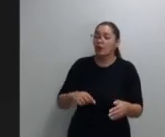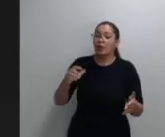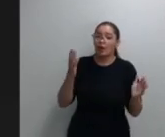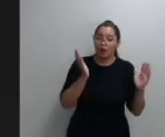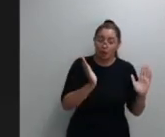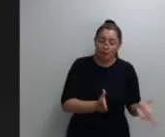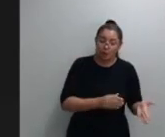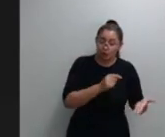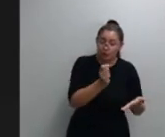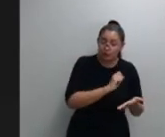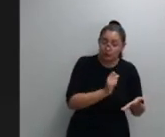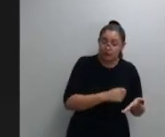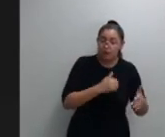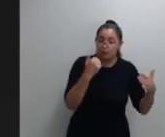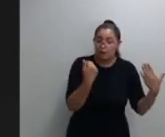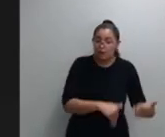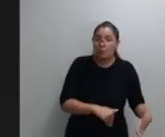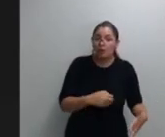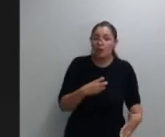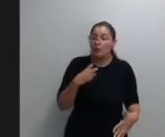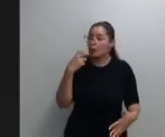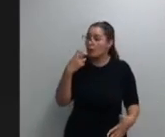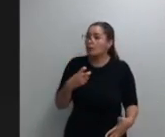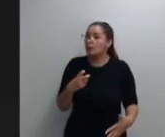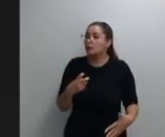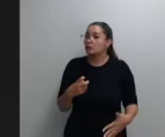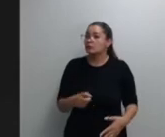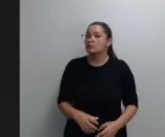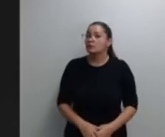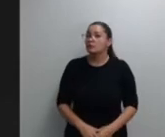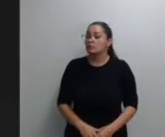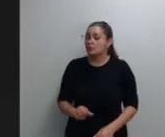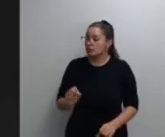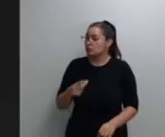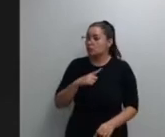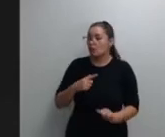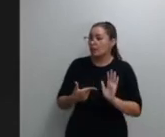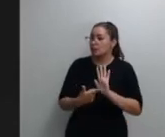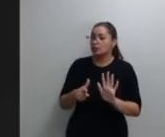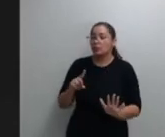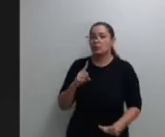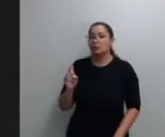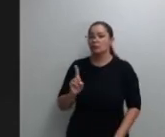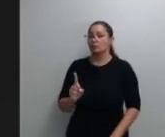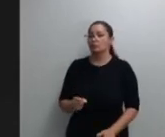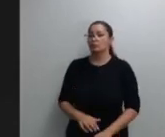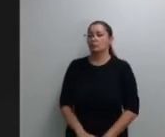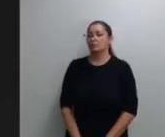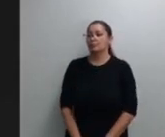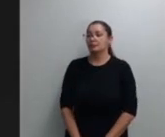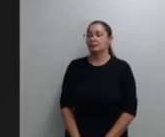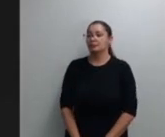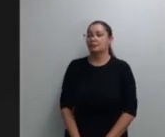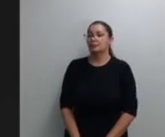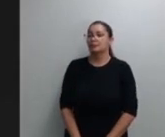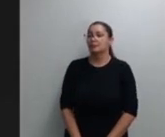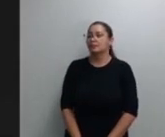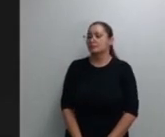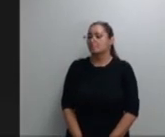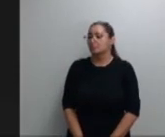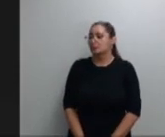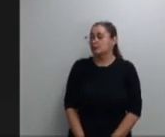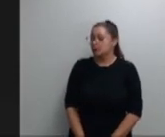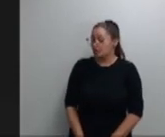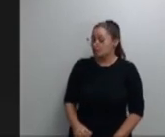a prova oral etapas do concurso sim os títulos não tinham sido apresentados não mas etapas sim pois é mas já era possível